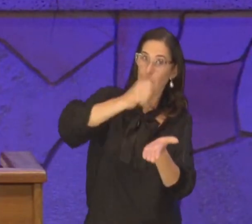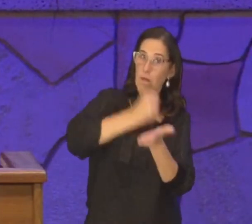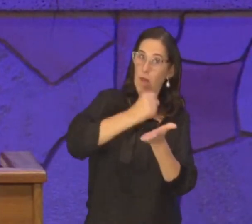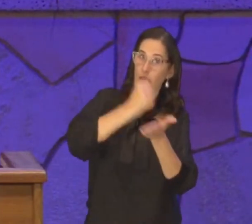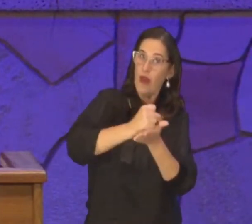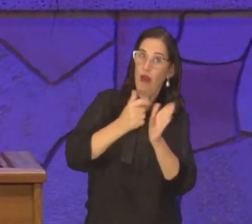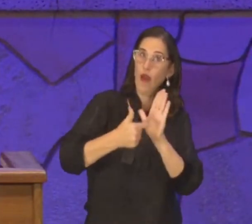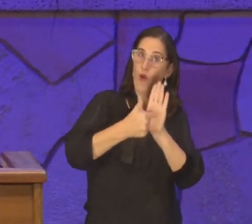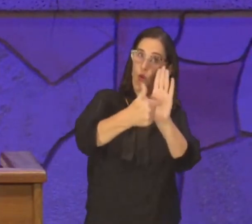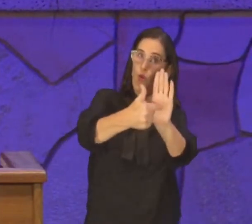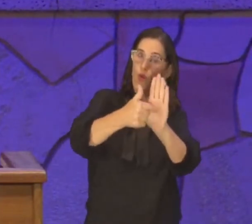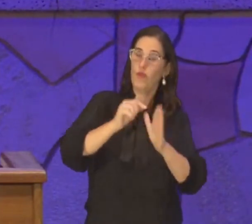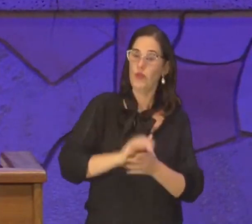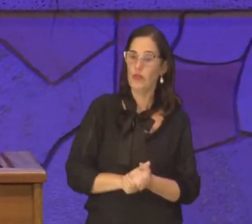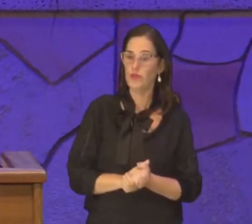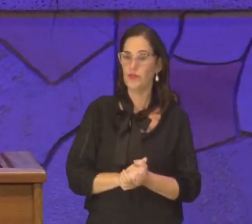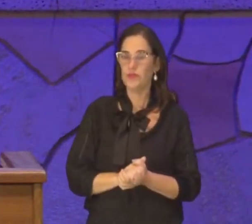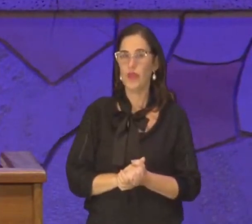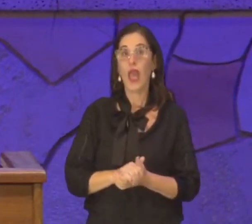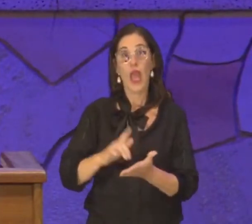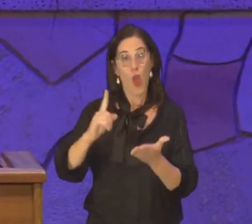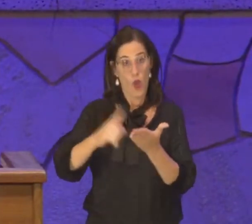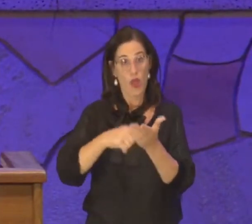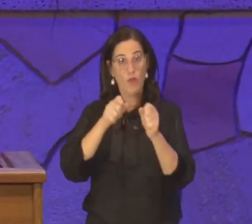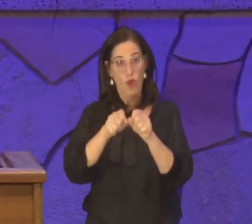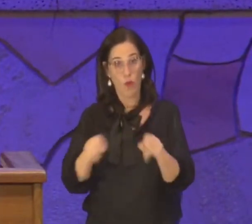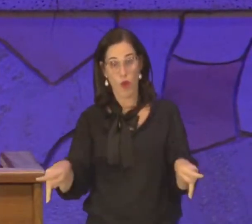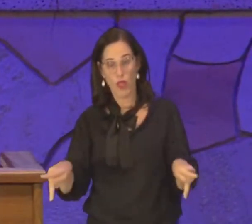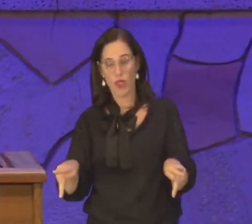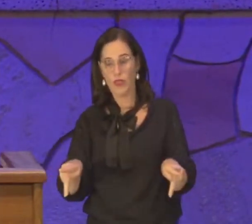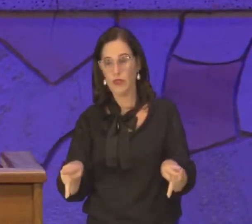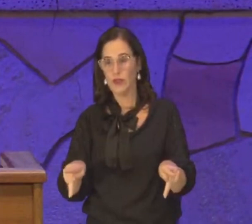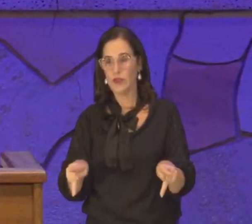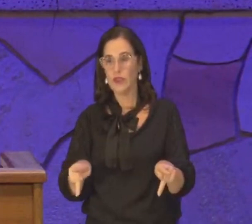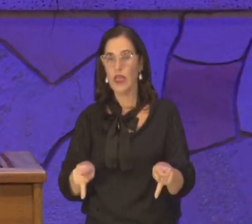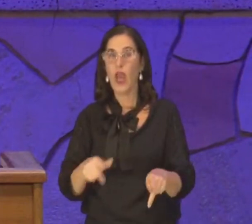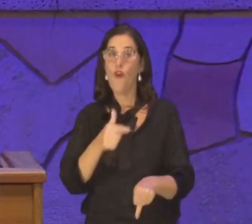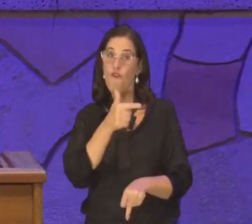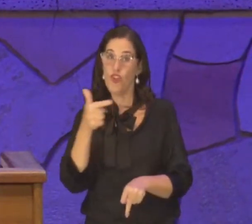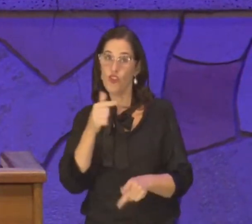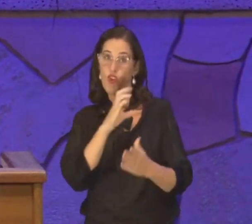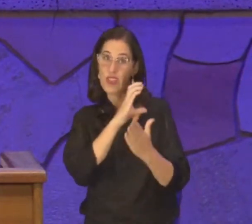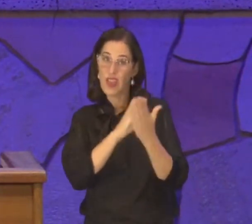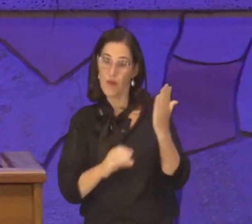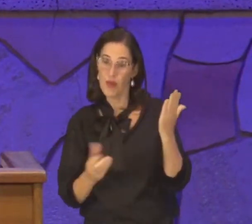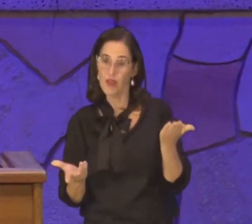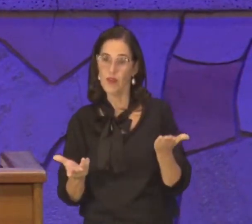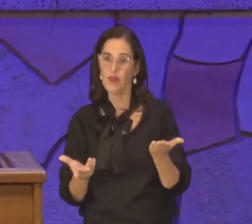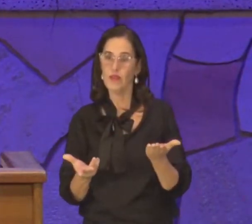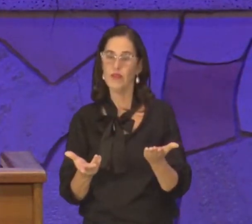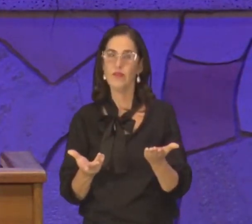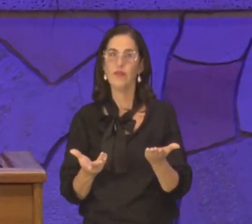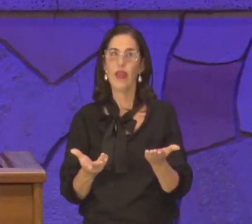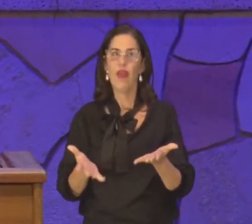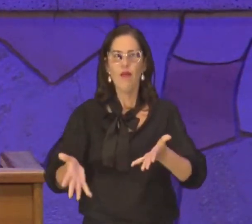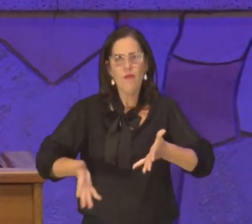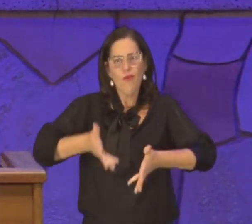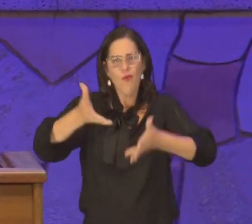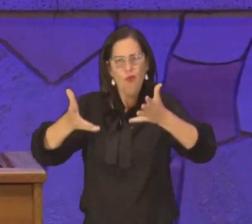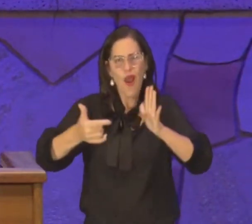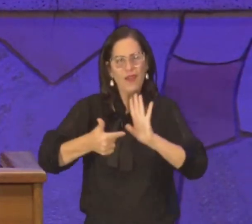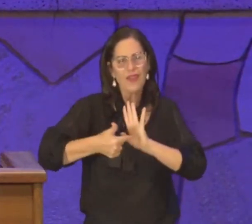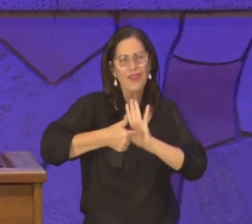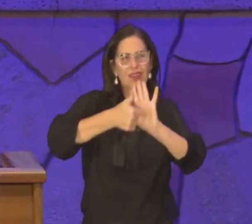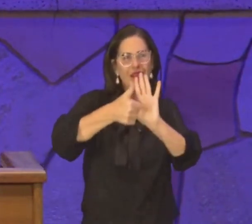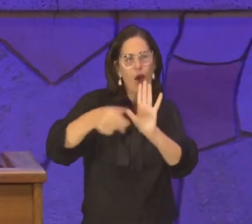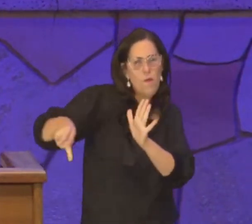revelação. E o livro do Apocalipse, todos os seus 22 capítulos, eles tratam desta revelação